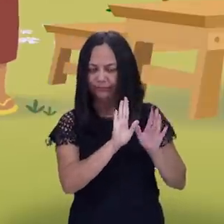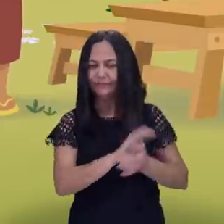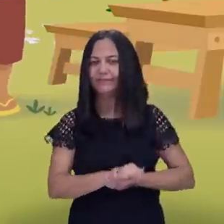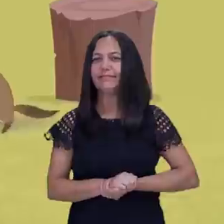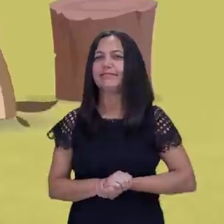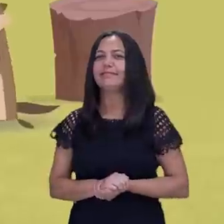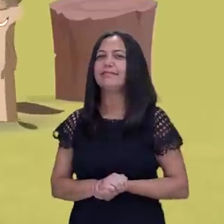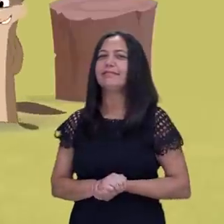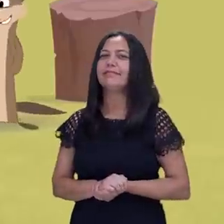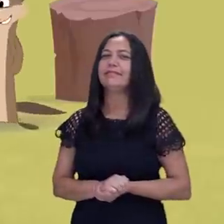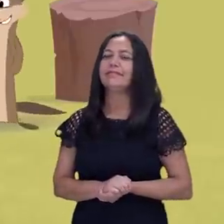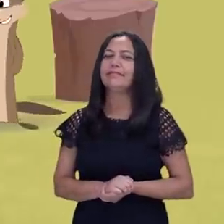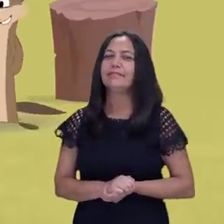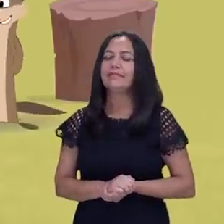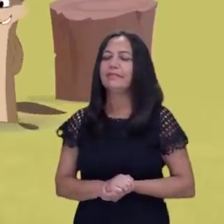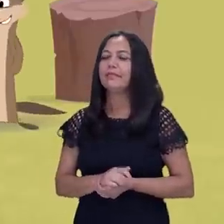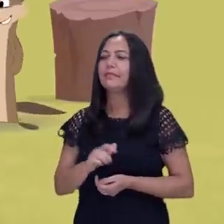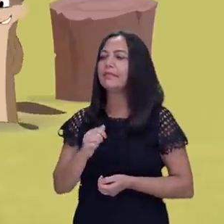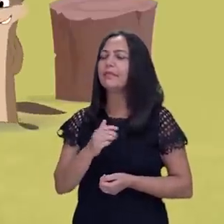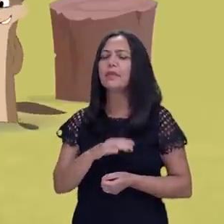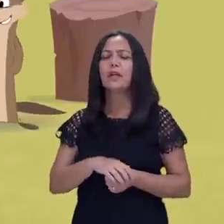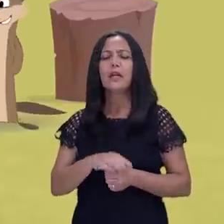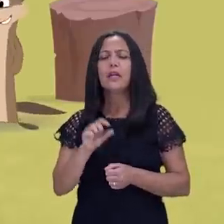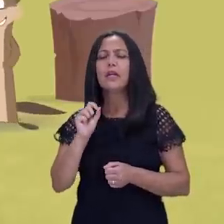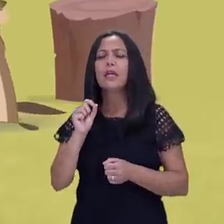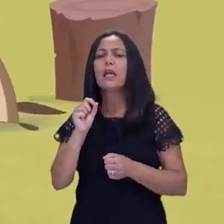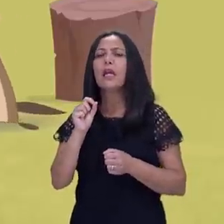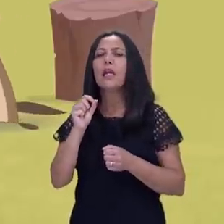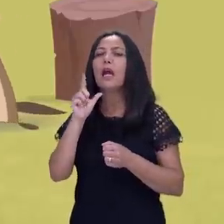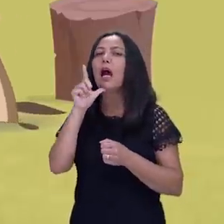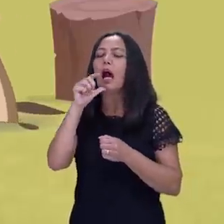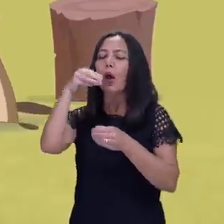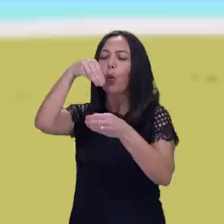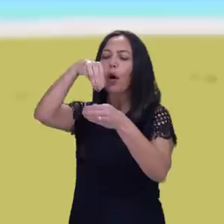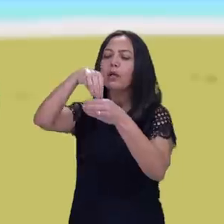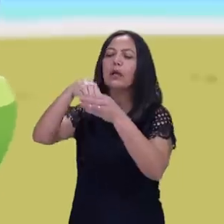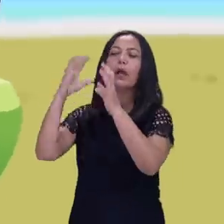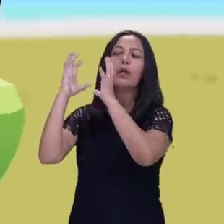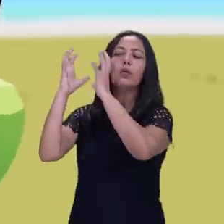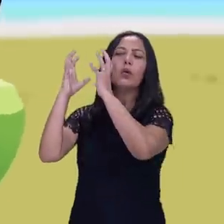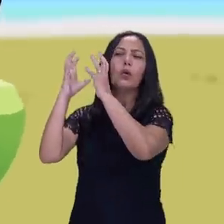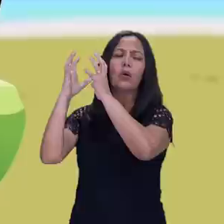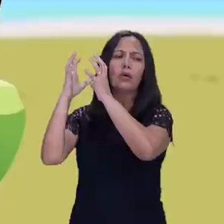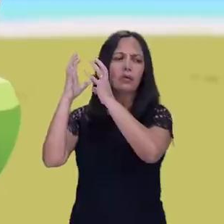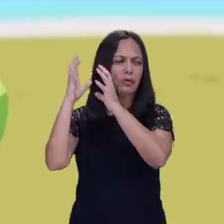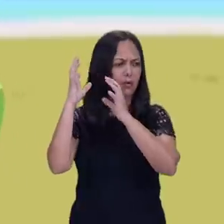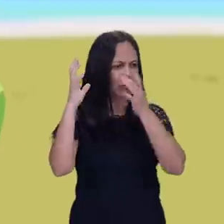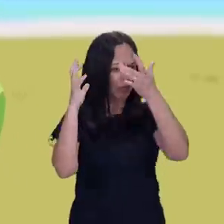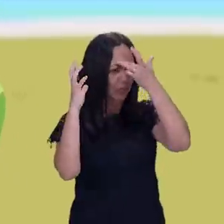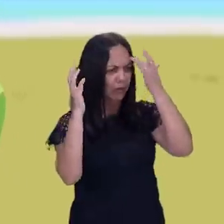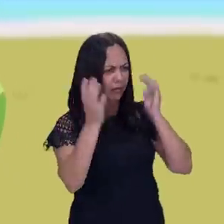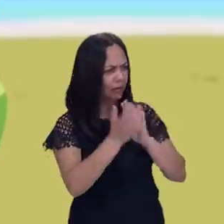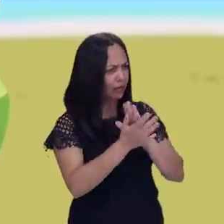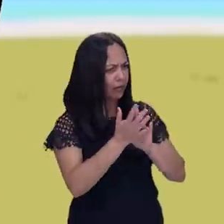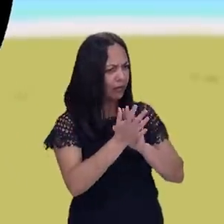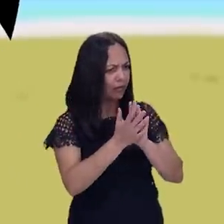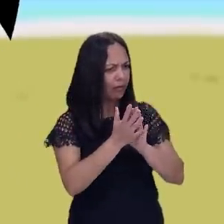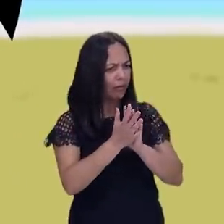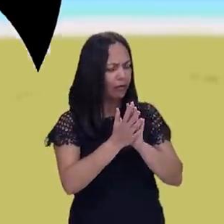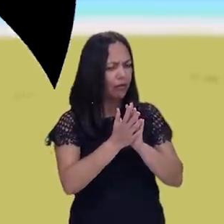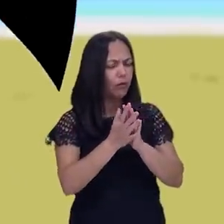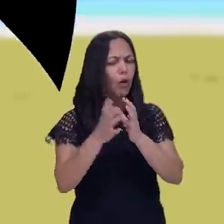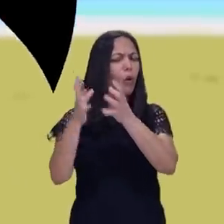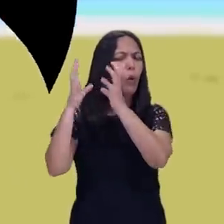Luna, quem que colocou água dentro do coco? Ninguém colocou água aí dentro. É